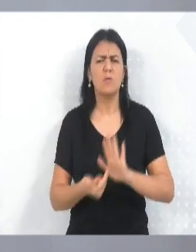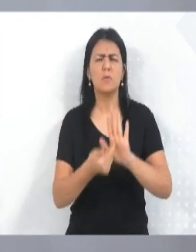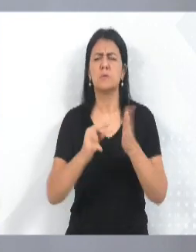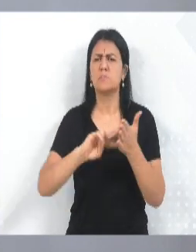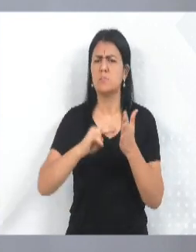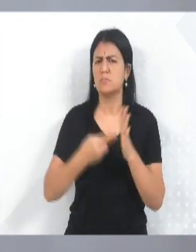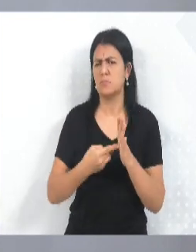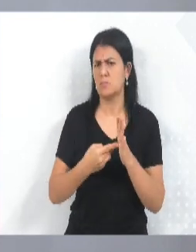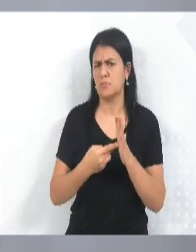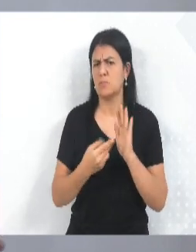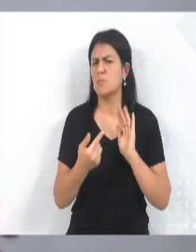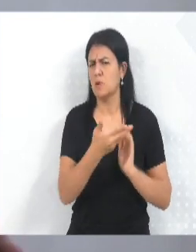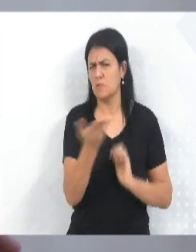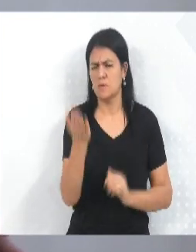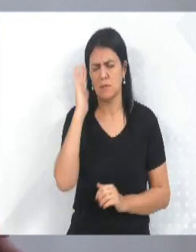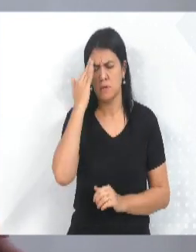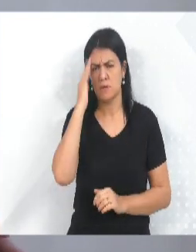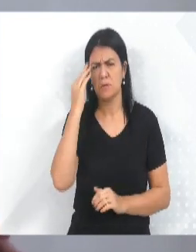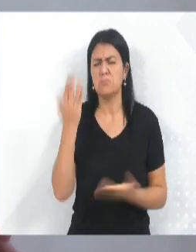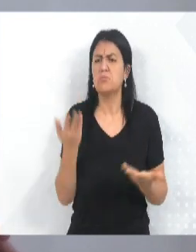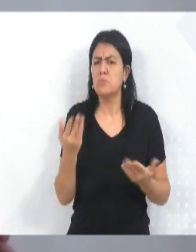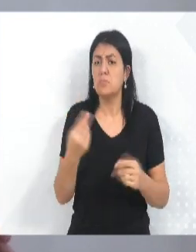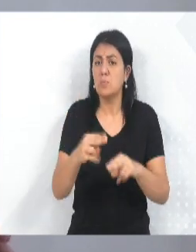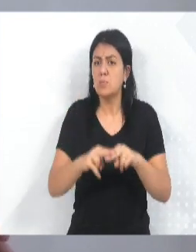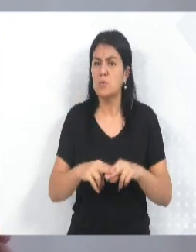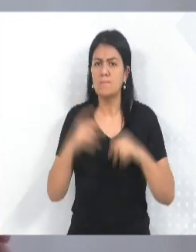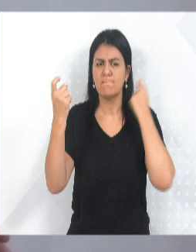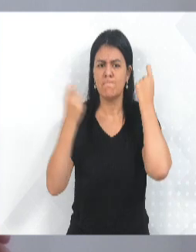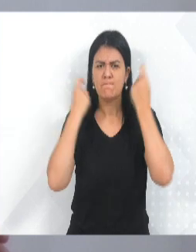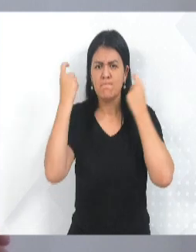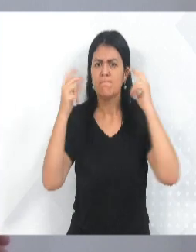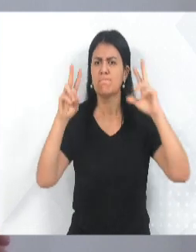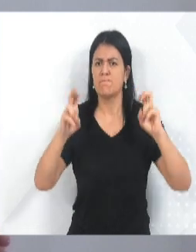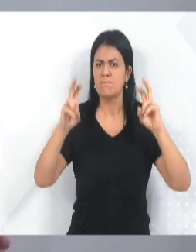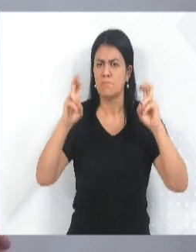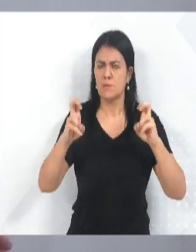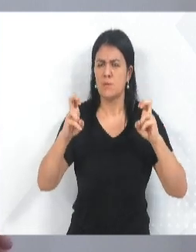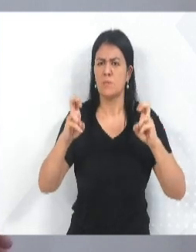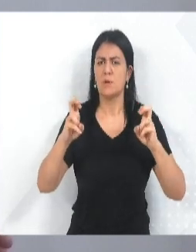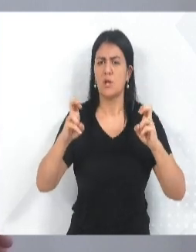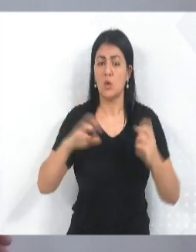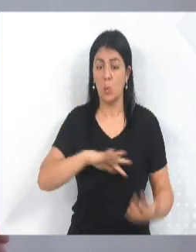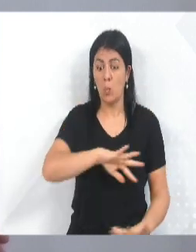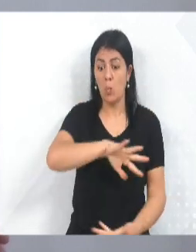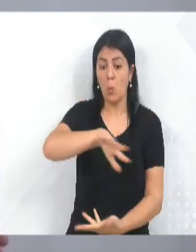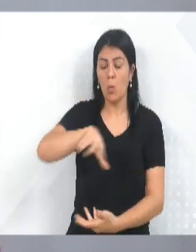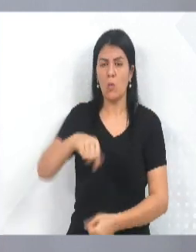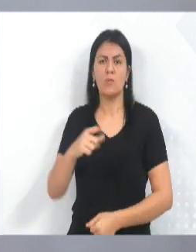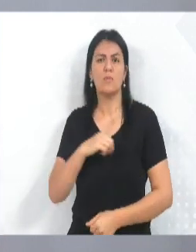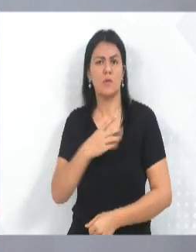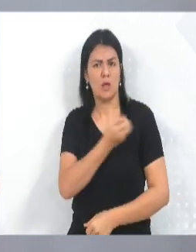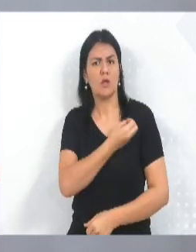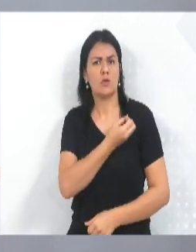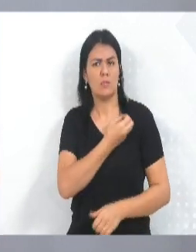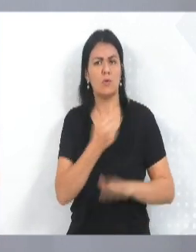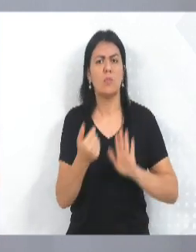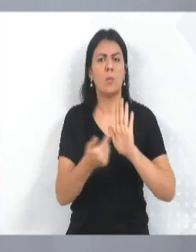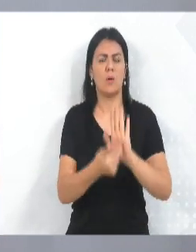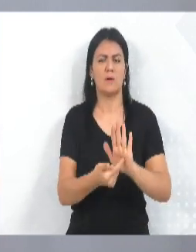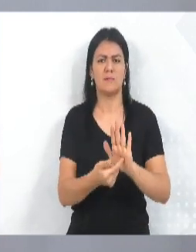mundiais para os senhores entenderem a preocupação que nós temos com essa resistência bacteriana se nós não fizermos